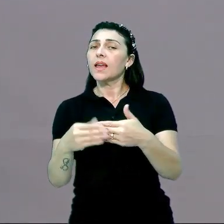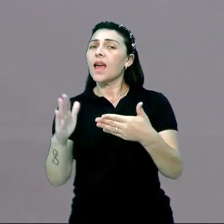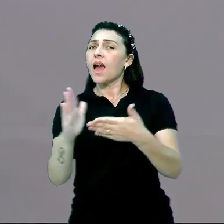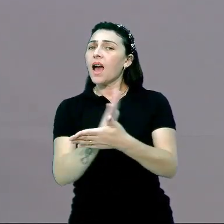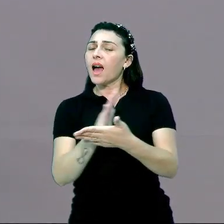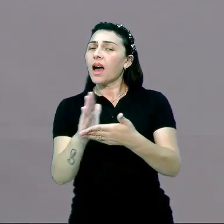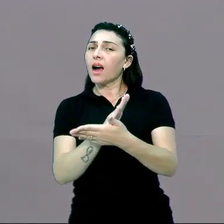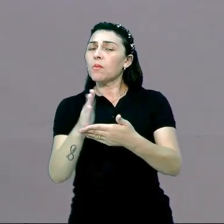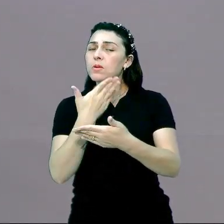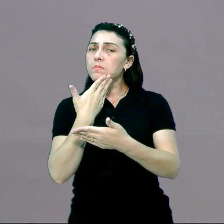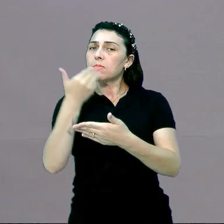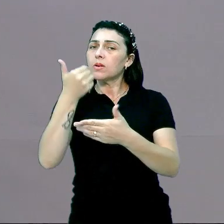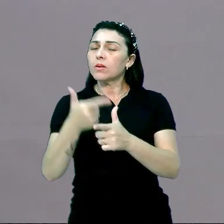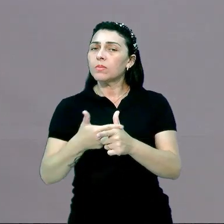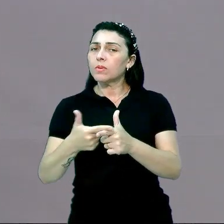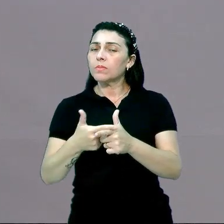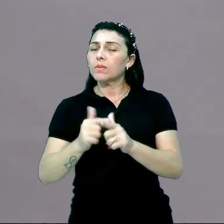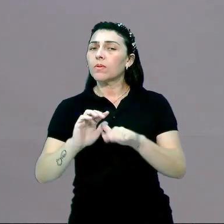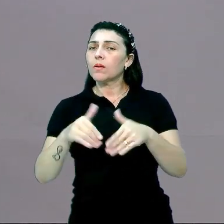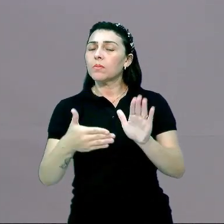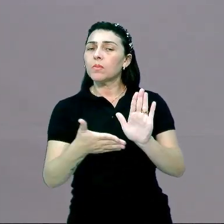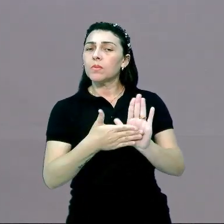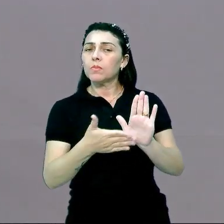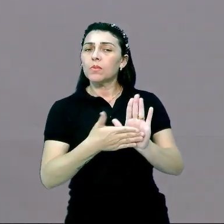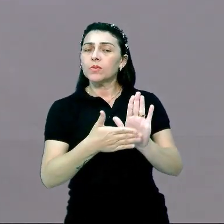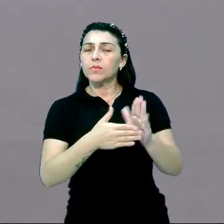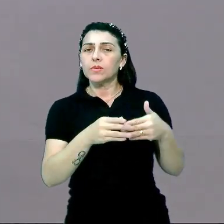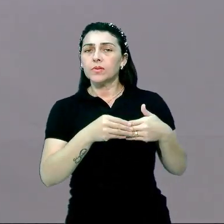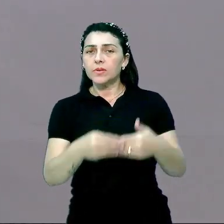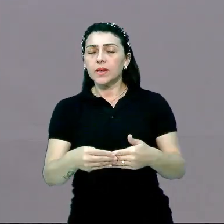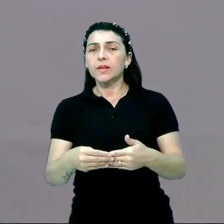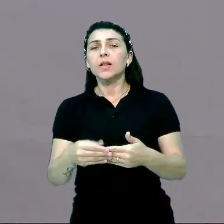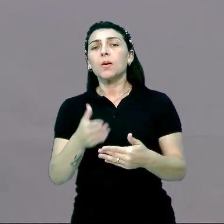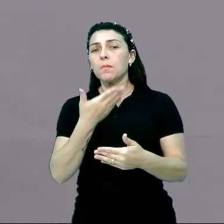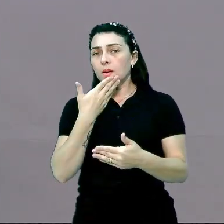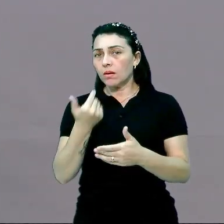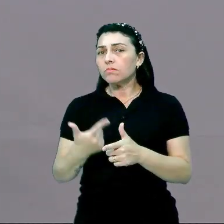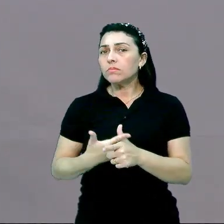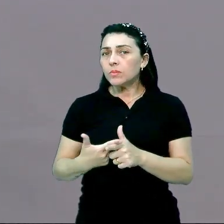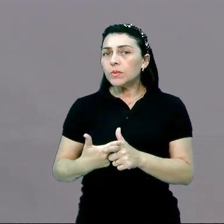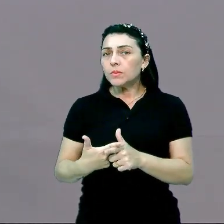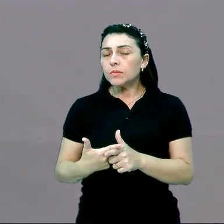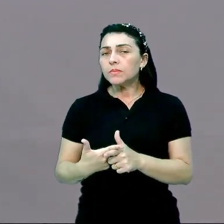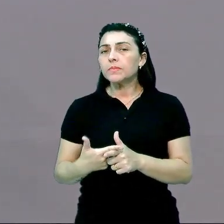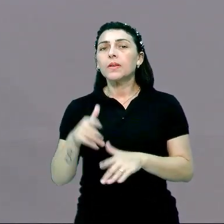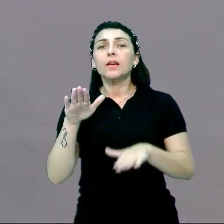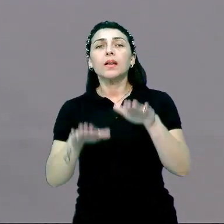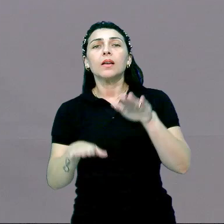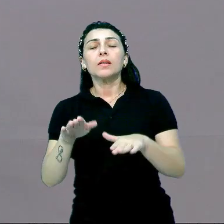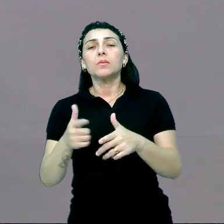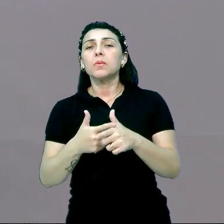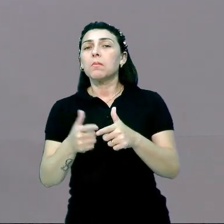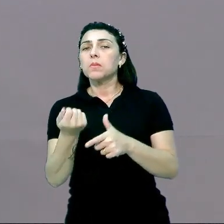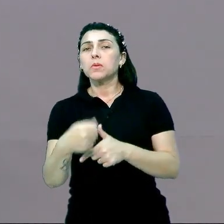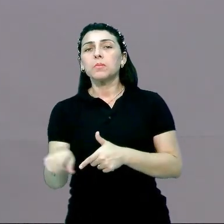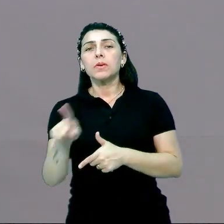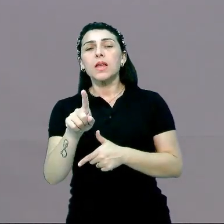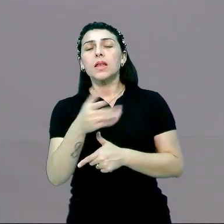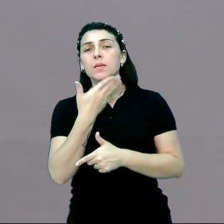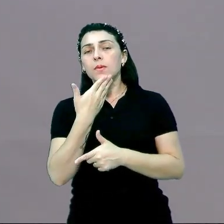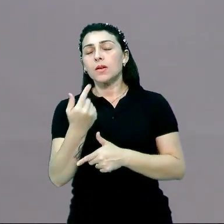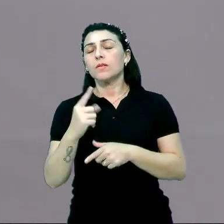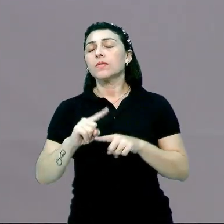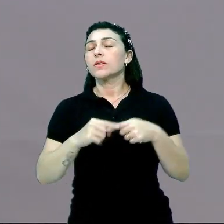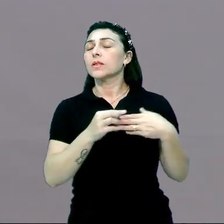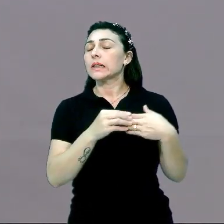que seria essa proposta de intervenção? Eu vou trazer uma solução para esse problema. Às vezes o problema ele nem precisa de uma solução,